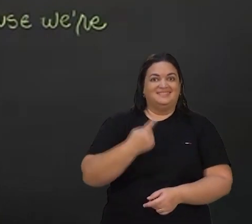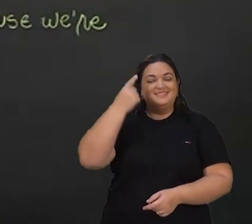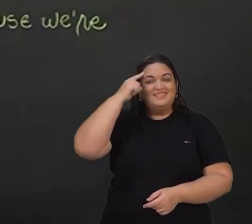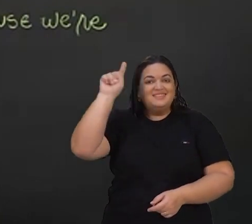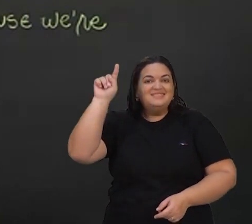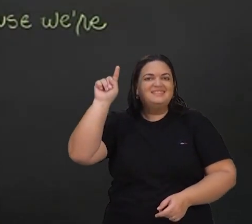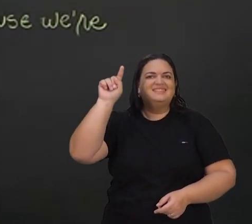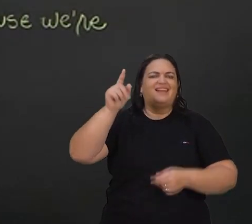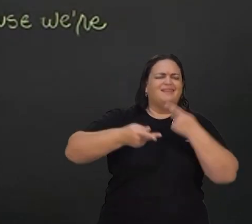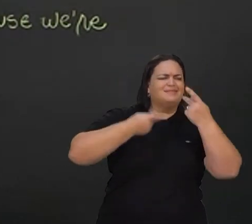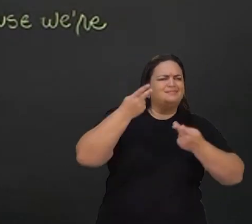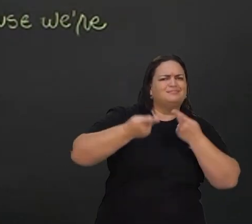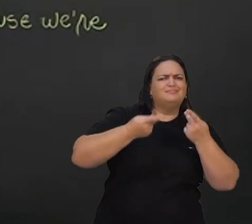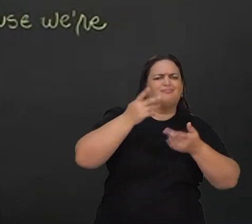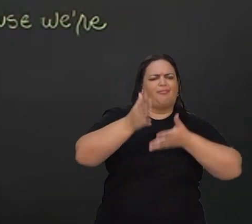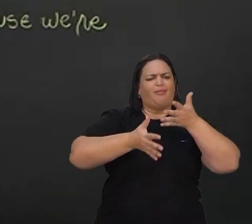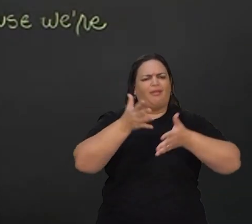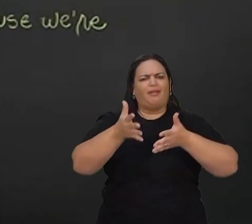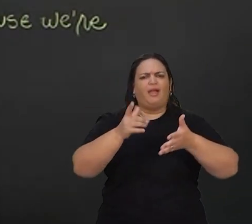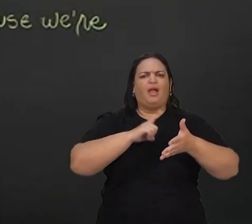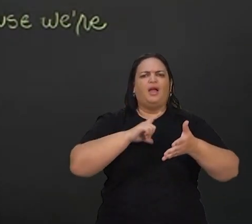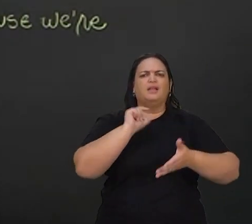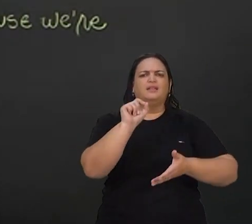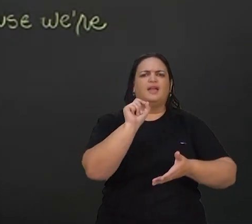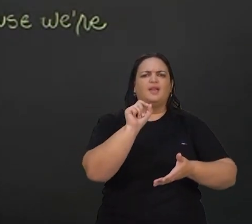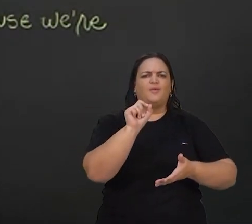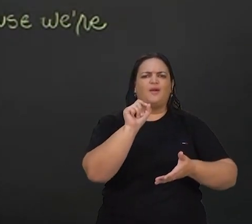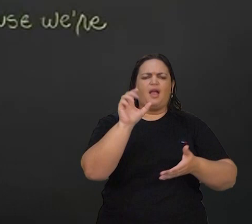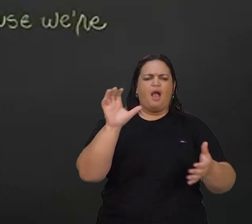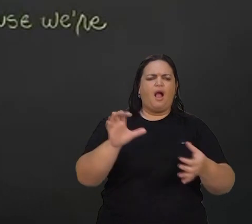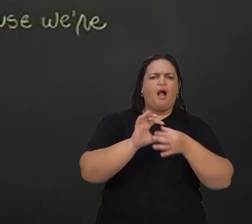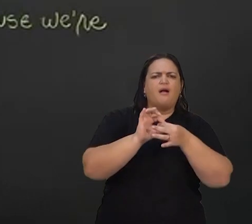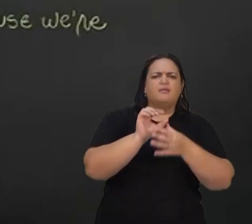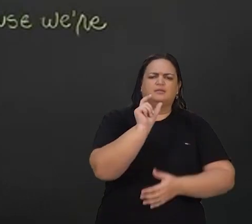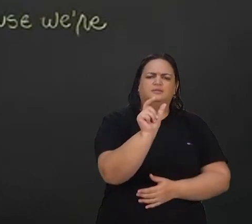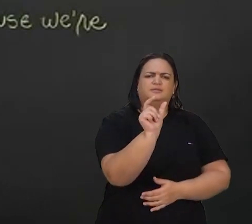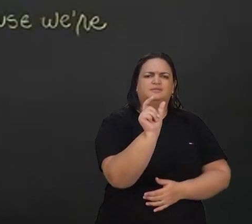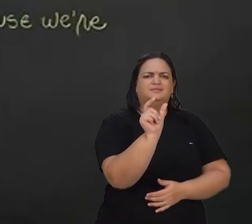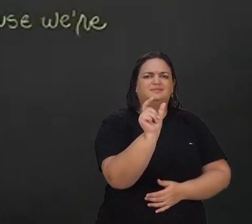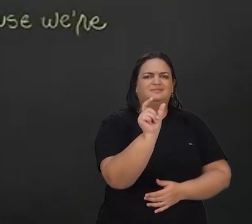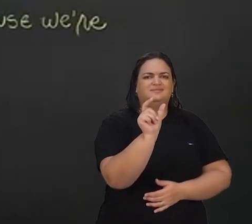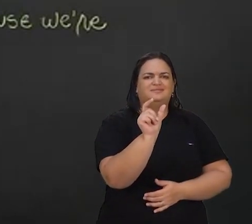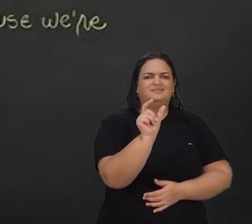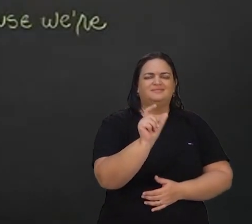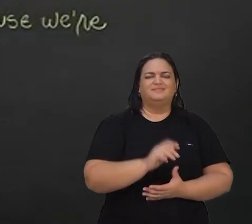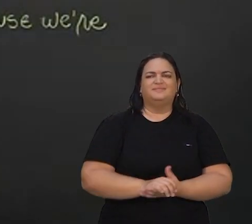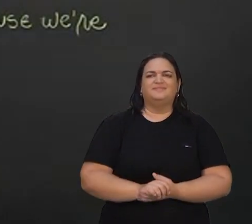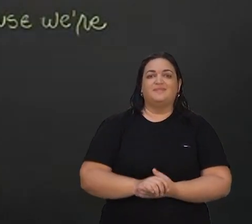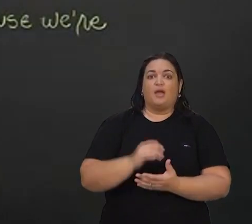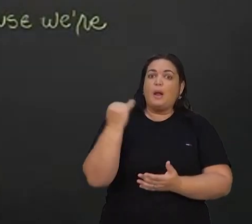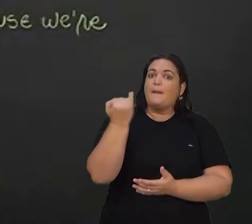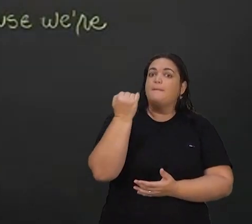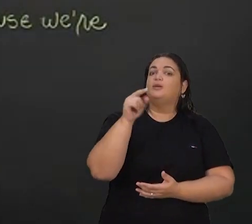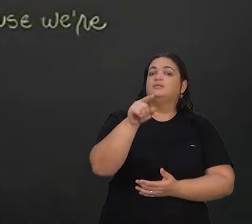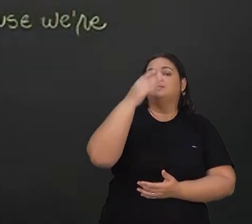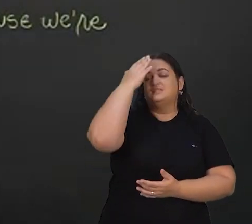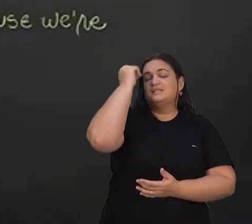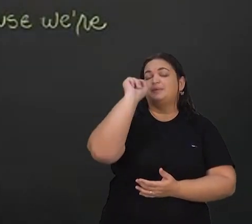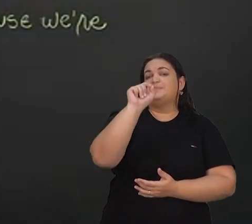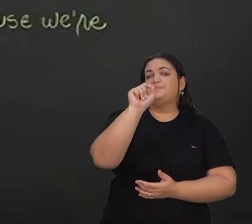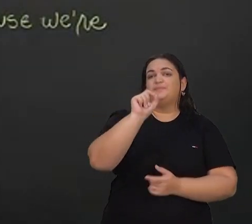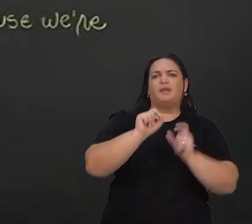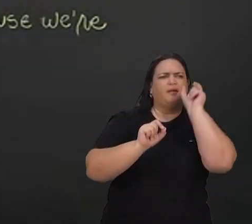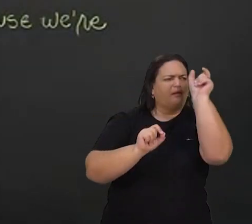ele sempre é unido por partículas e de uma forma muito natural. O importante é que você saiba o que essas